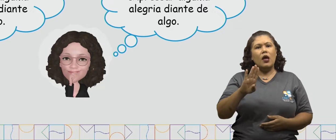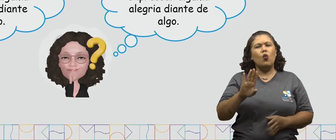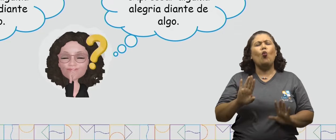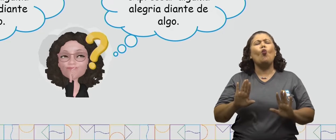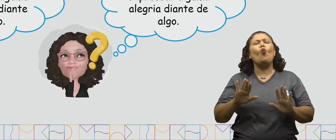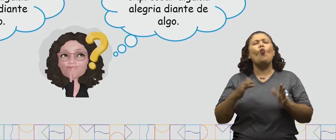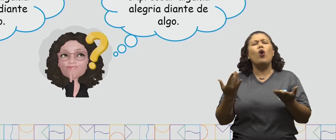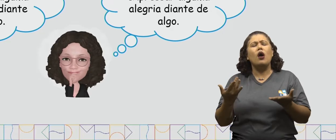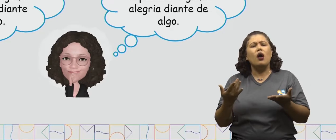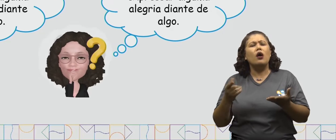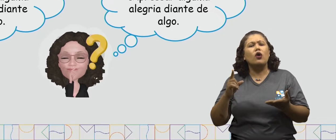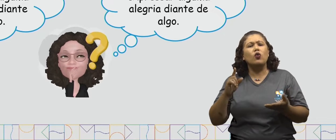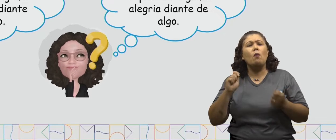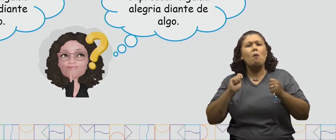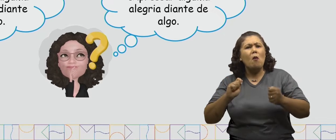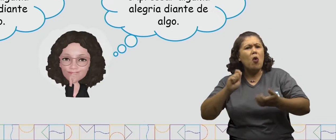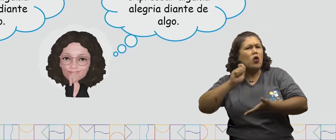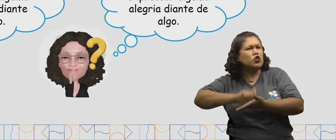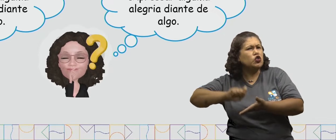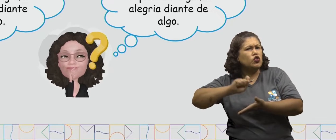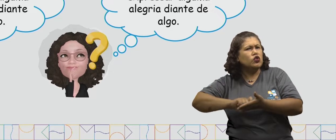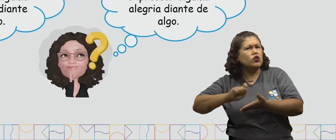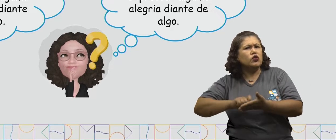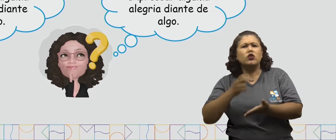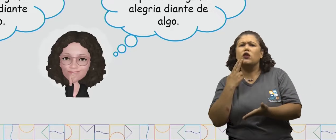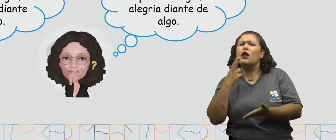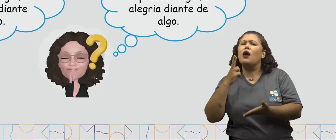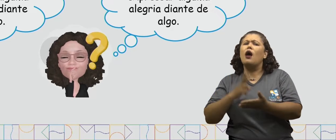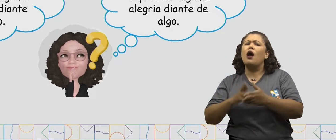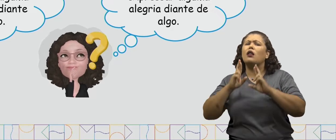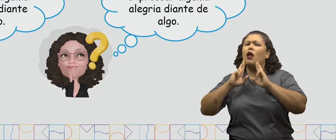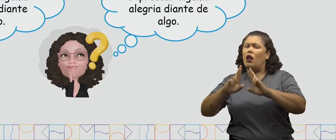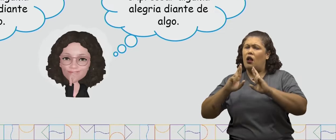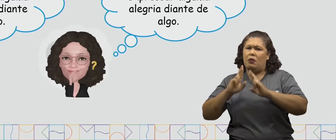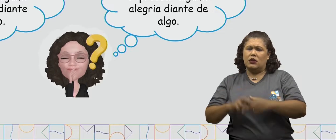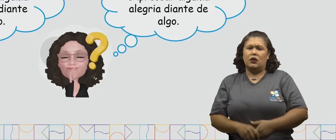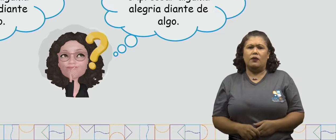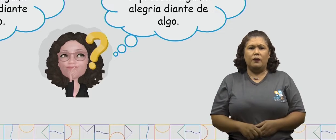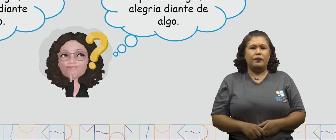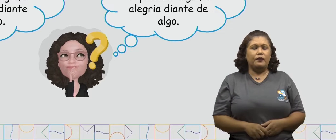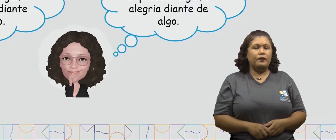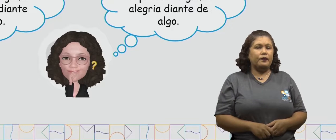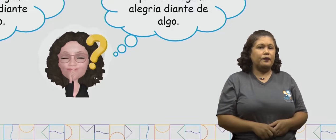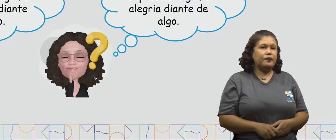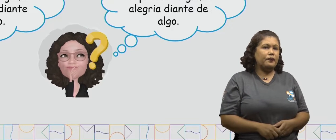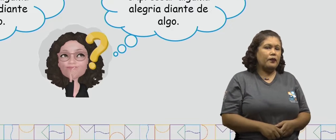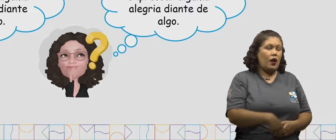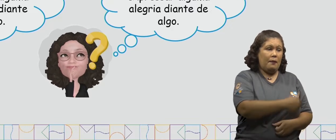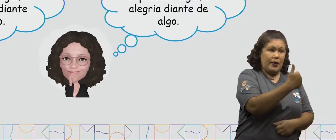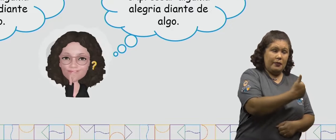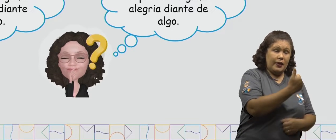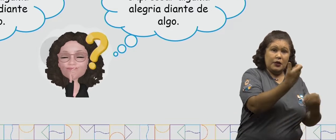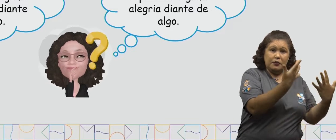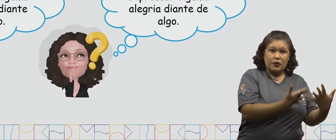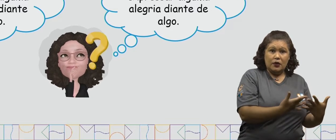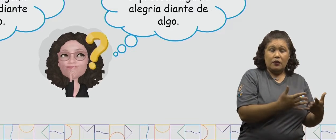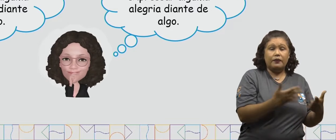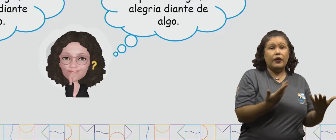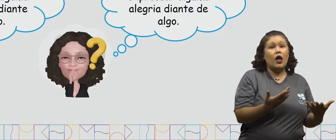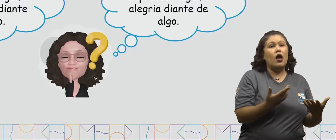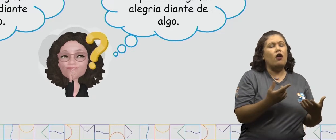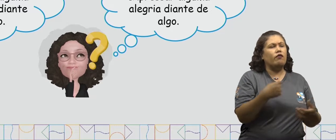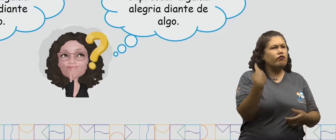de reclamação pode ser escrita? Novamente, temos duas opções. A primeira opção diz assim: